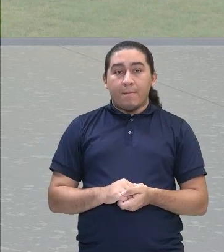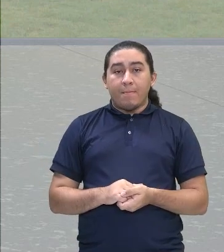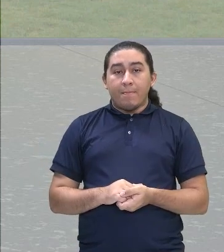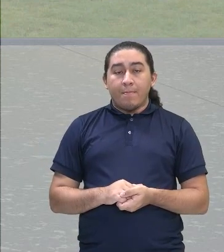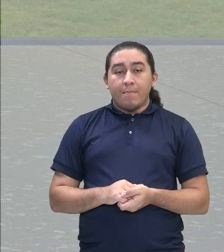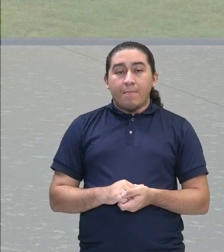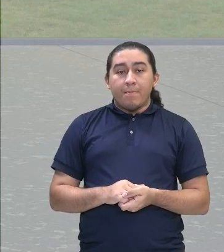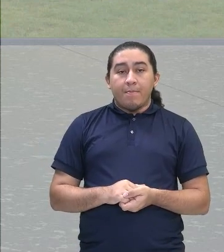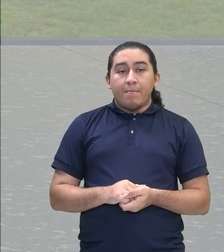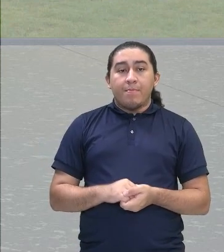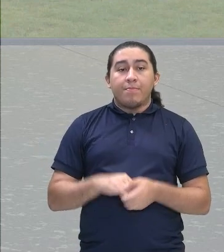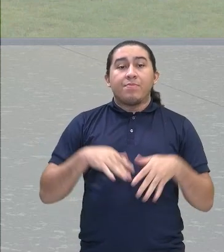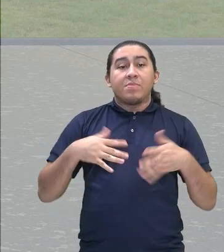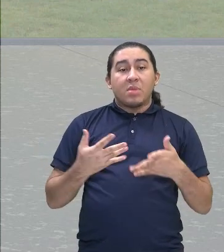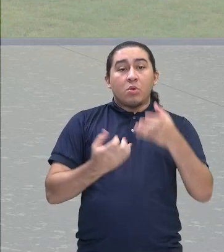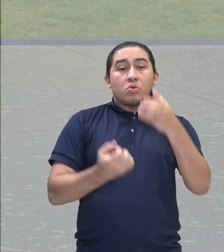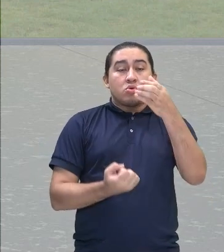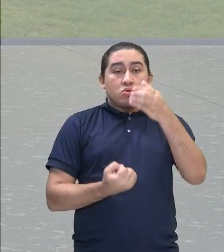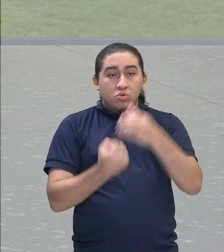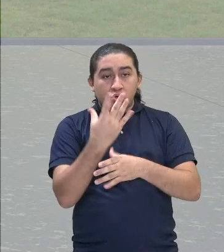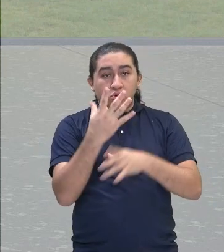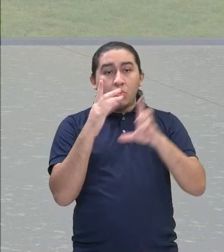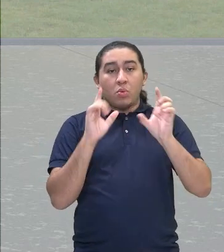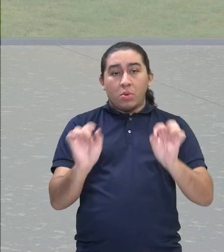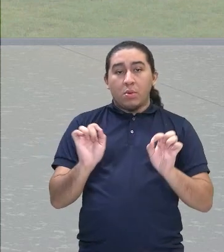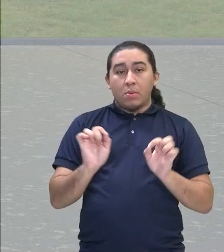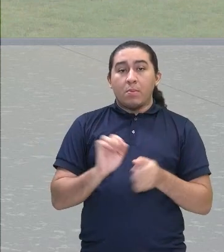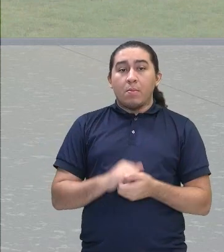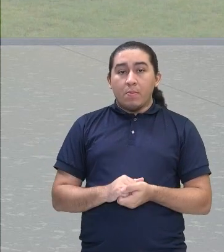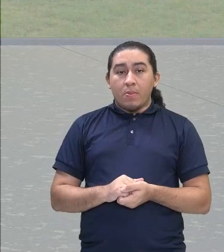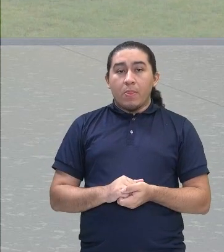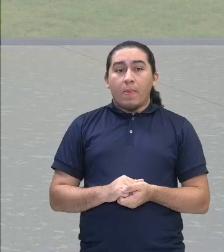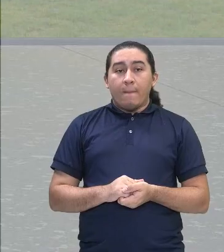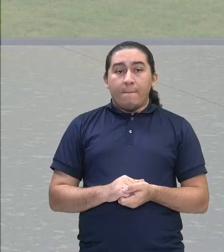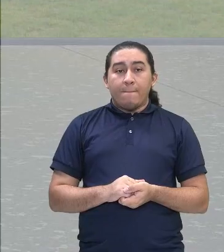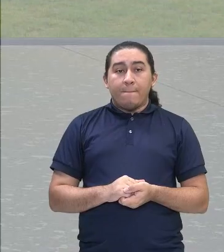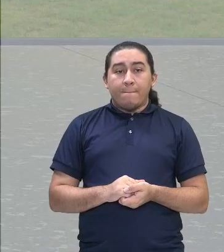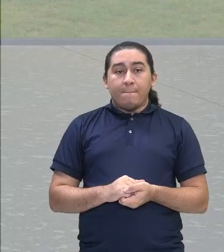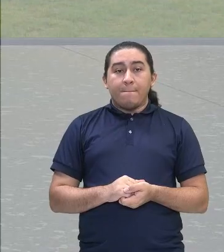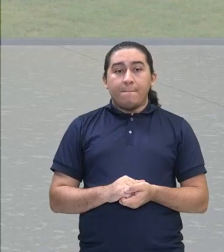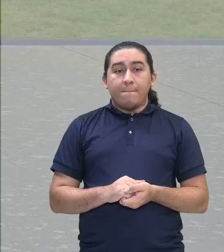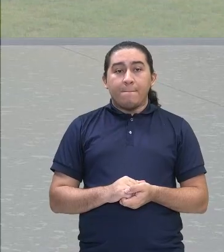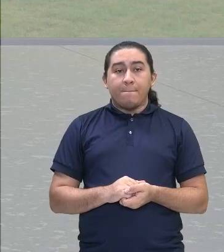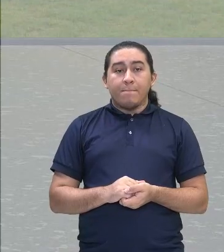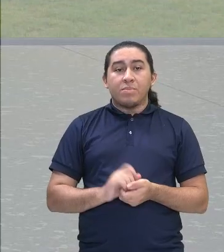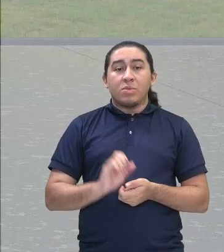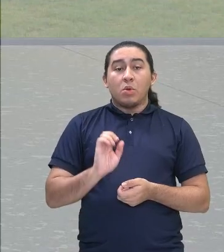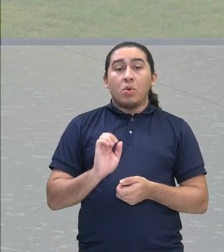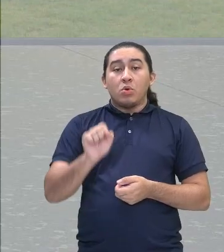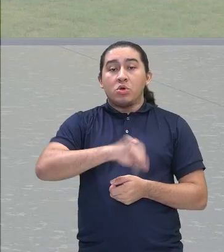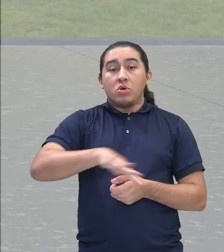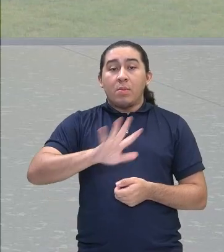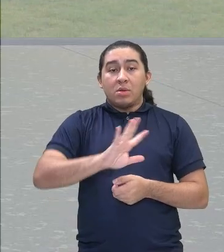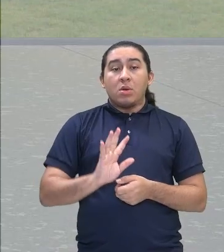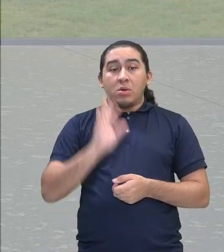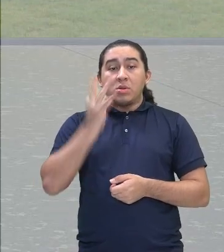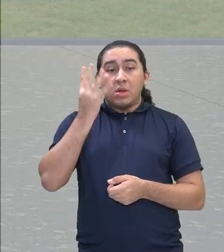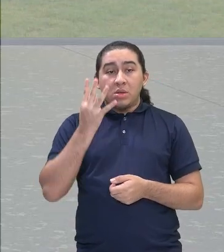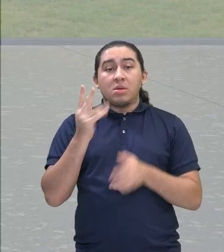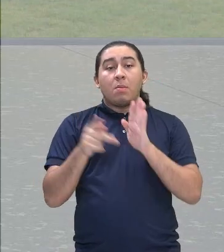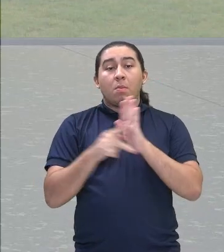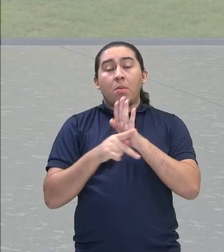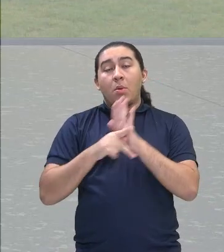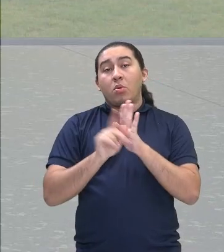Então, surgiram, né, nesse período, as performances e os happenings fora